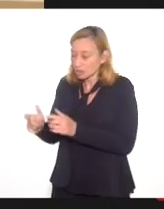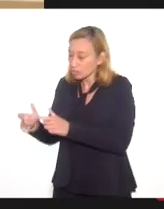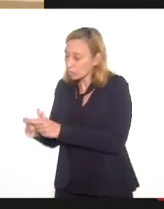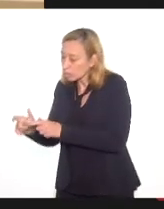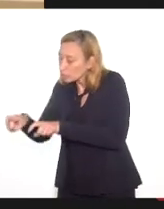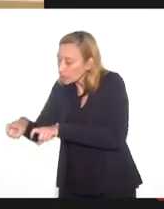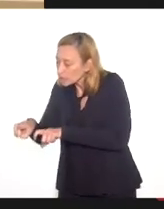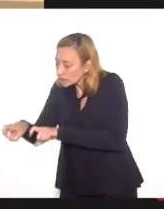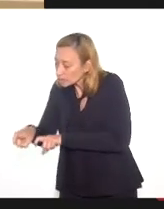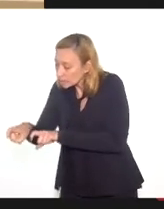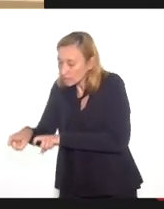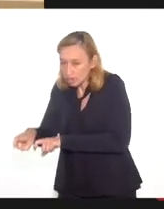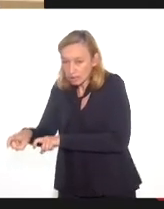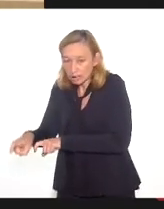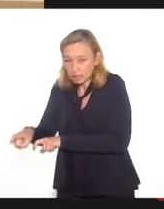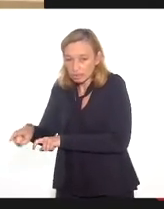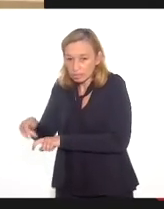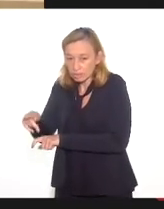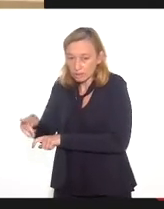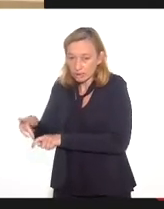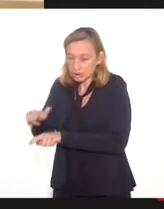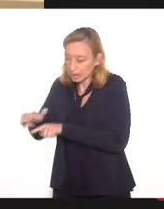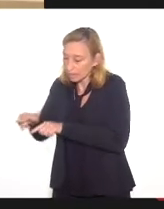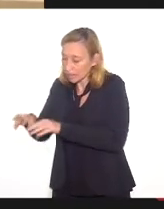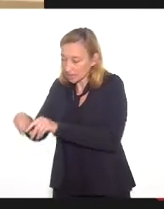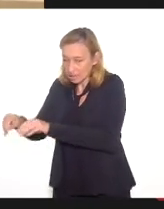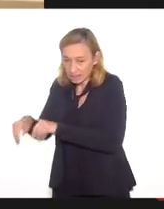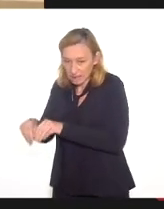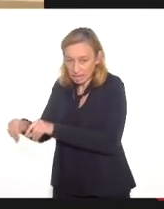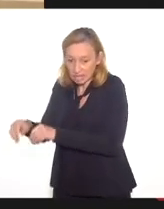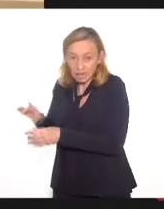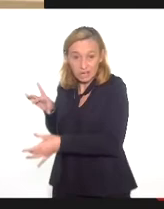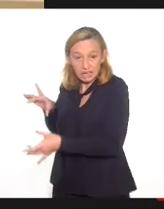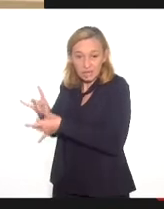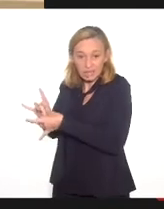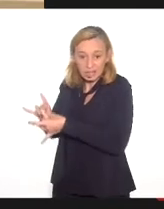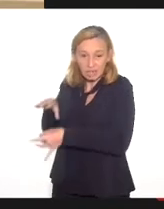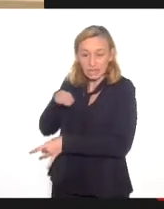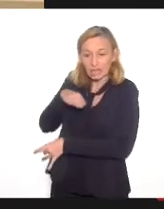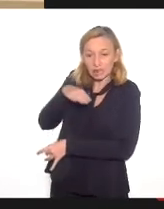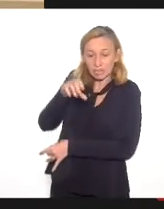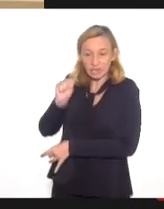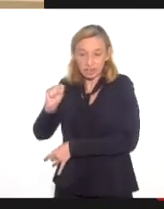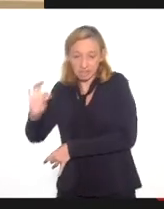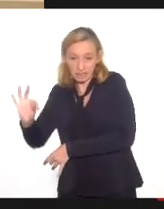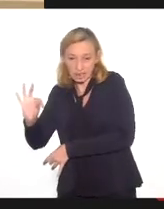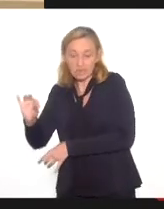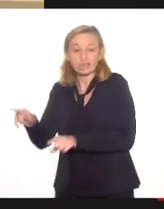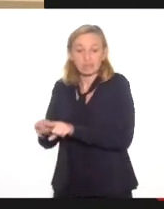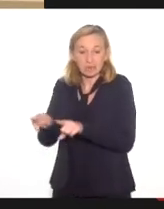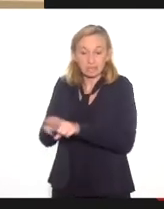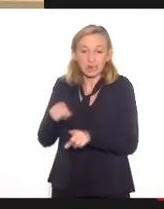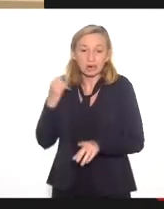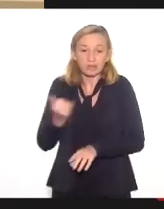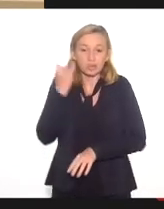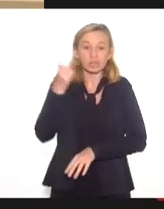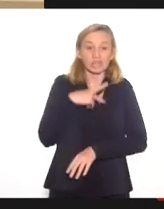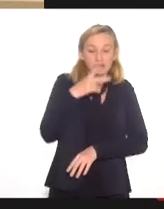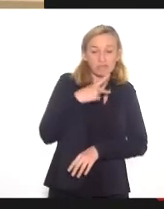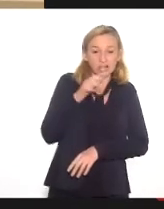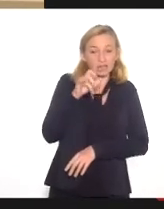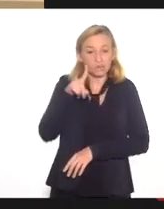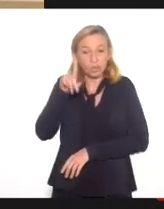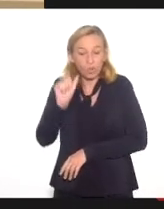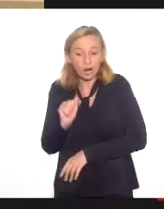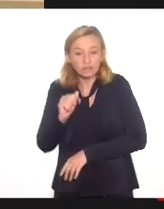agricultores e em especial muitos ligados aí ao MST importante também a fala da Luana quando ela